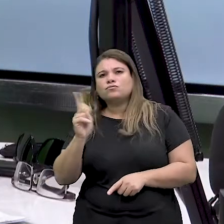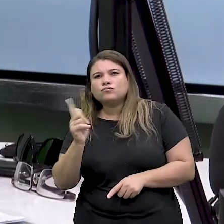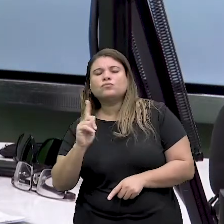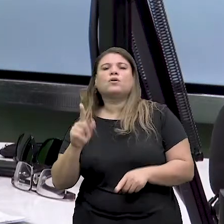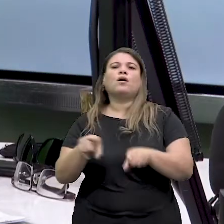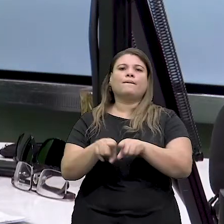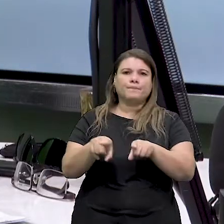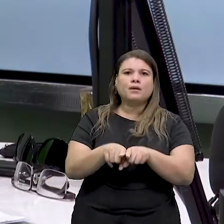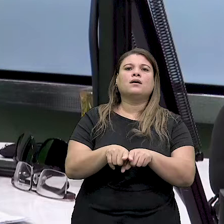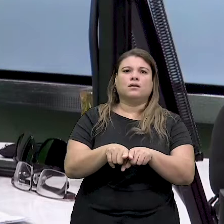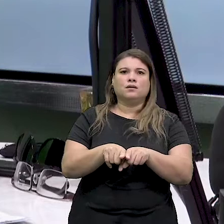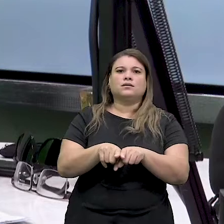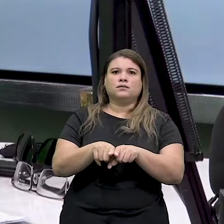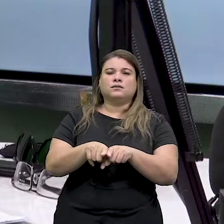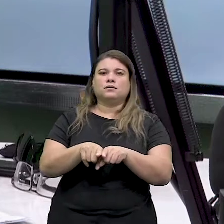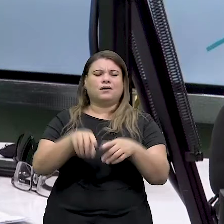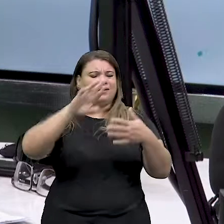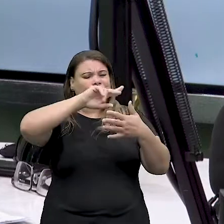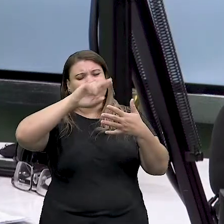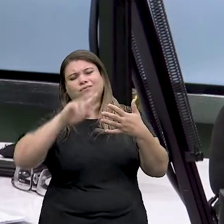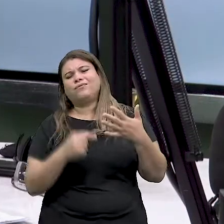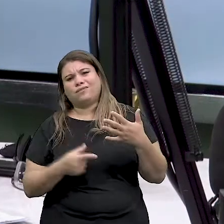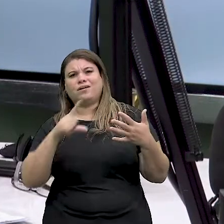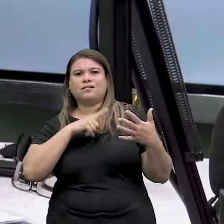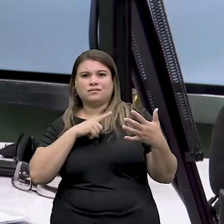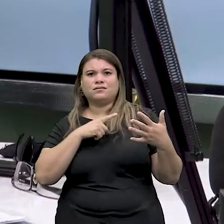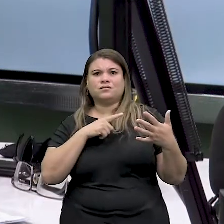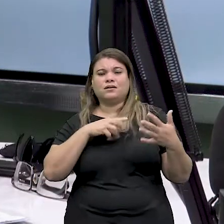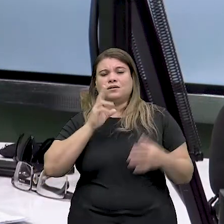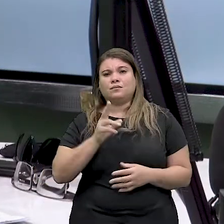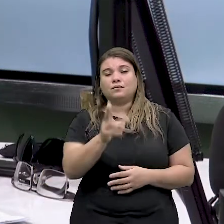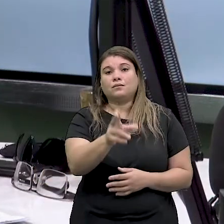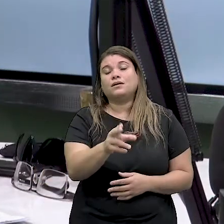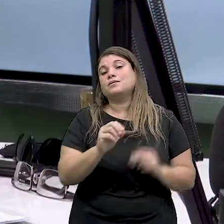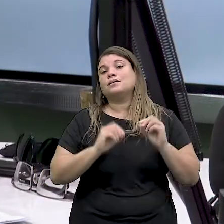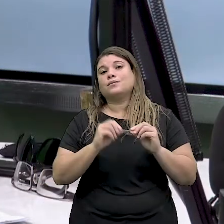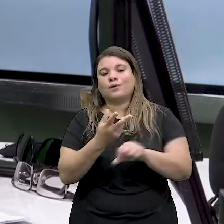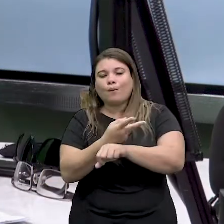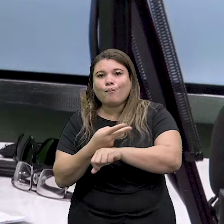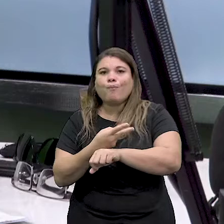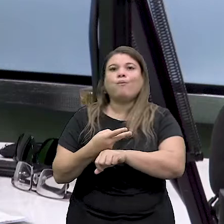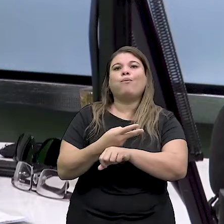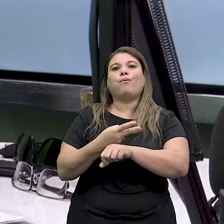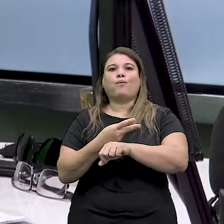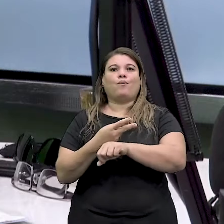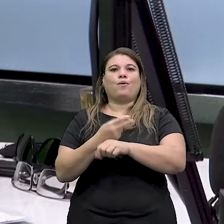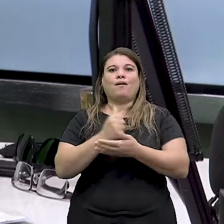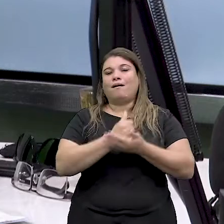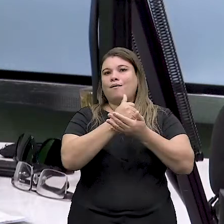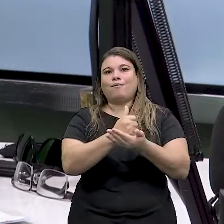Pública, e vamos aí nesse debate, né, nesse debate da educação, o que a gente puder